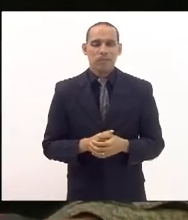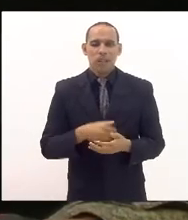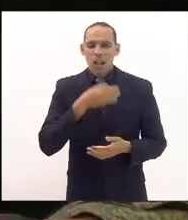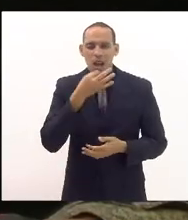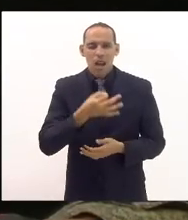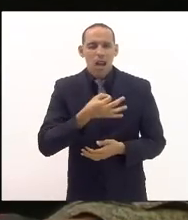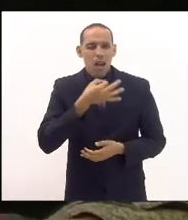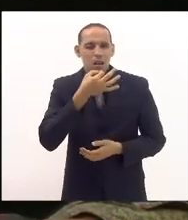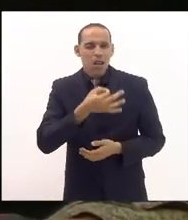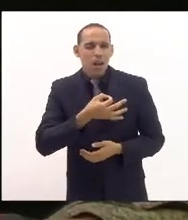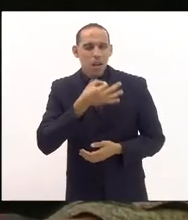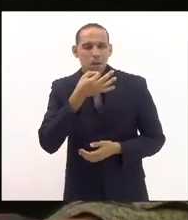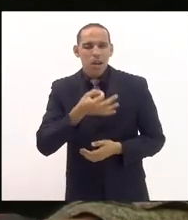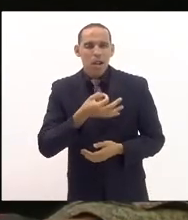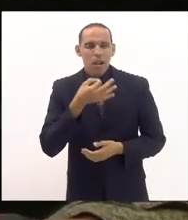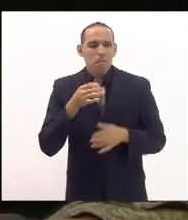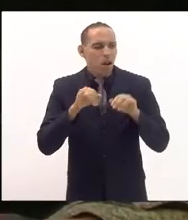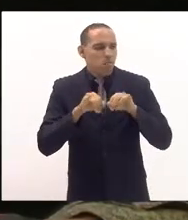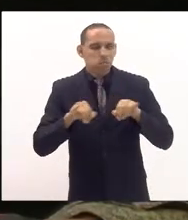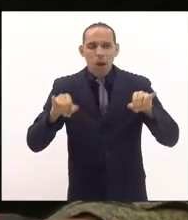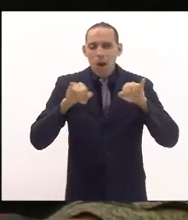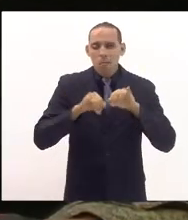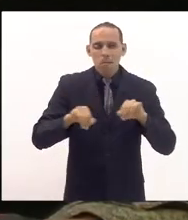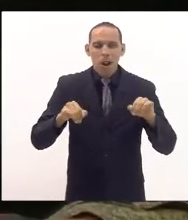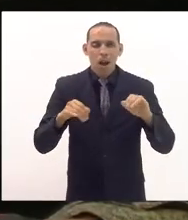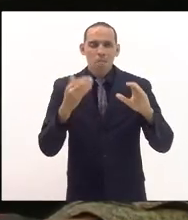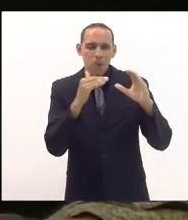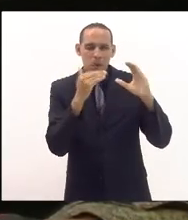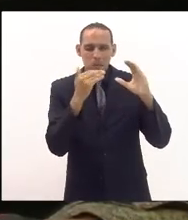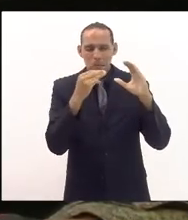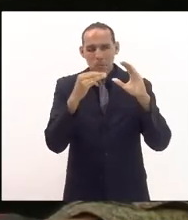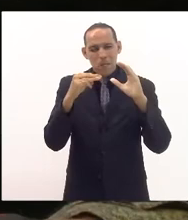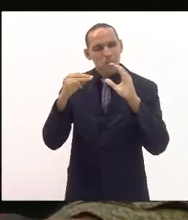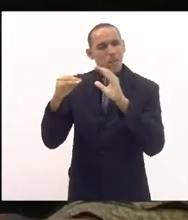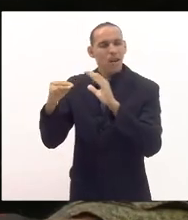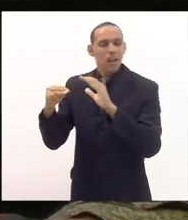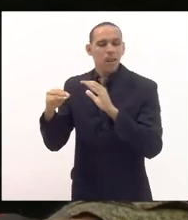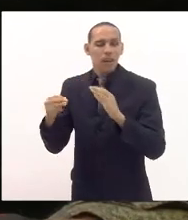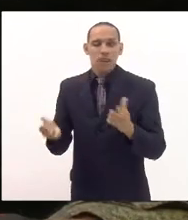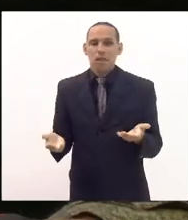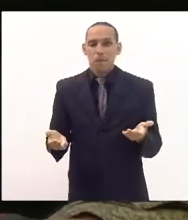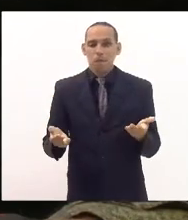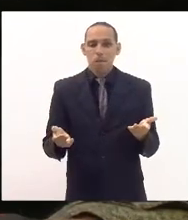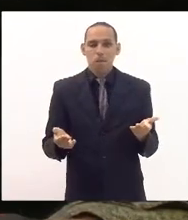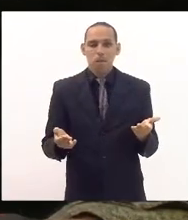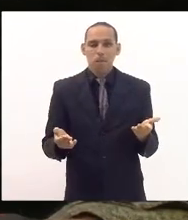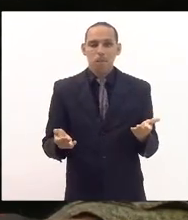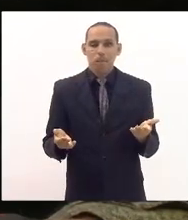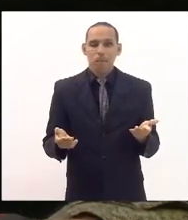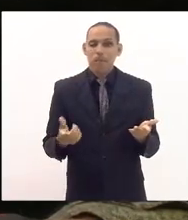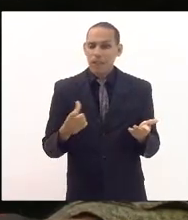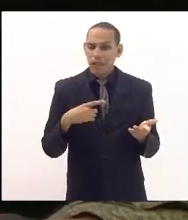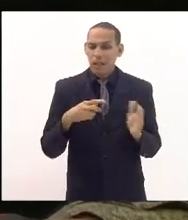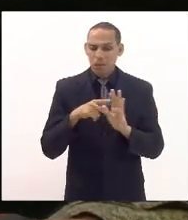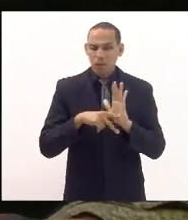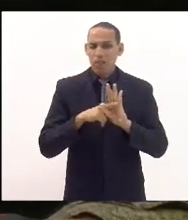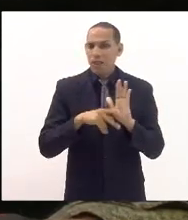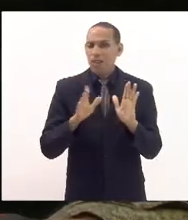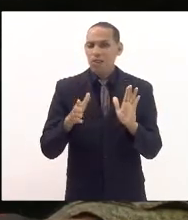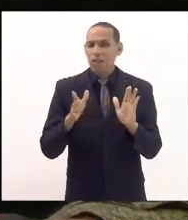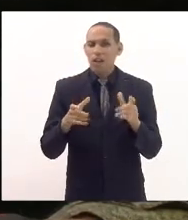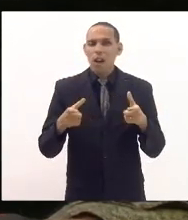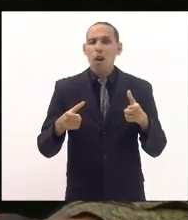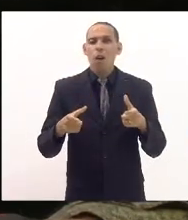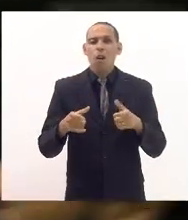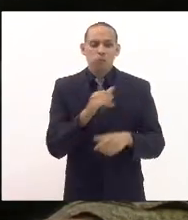alarmes e disparo de mensagens já é um um projeto